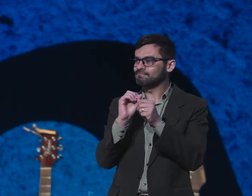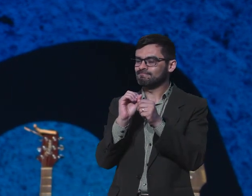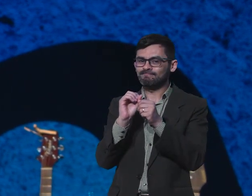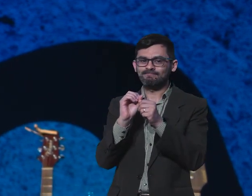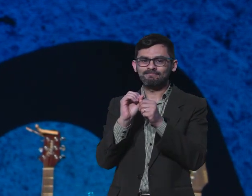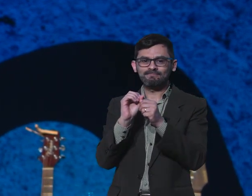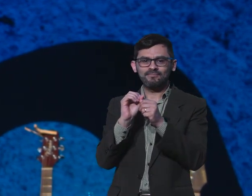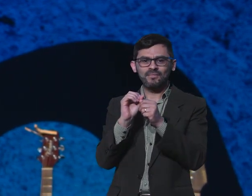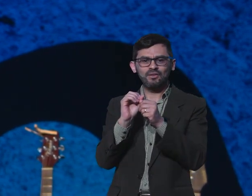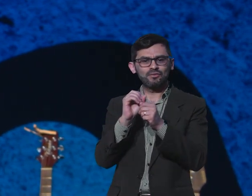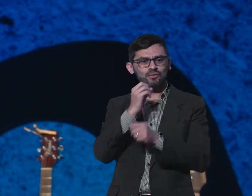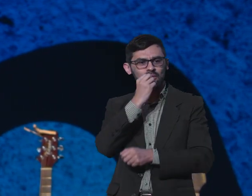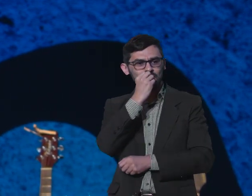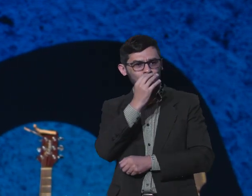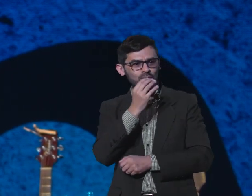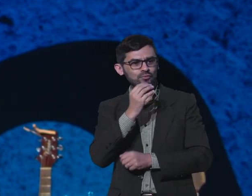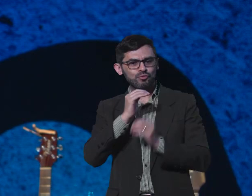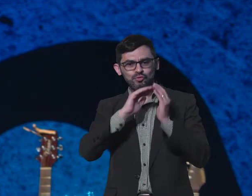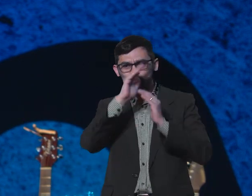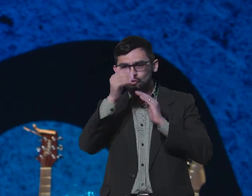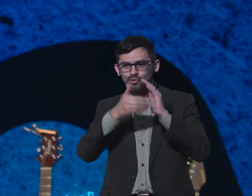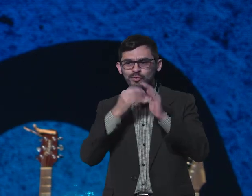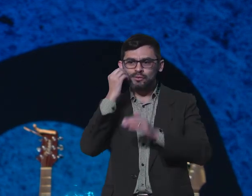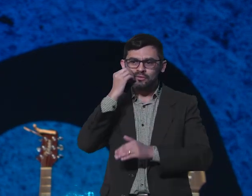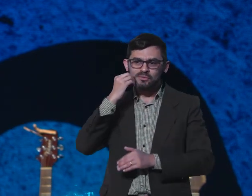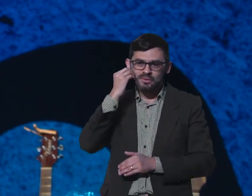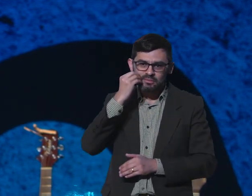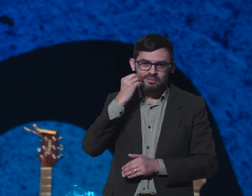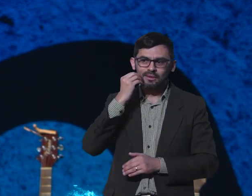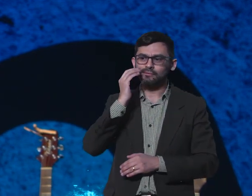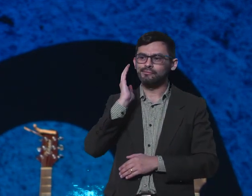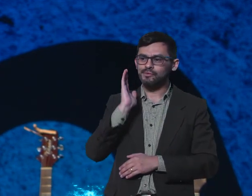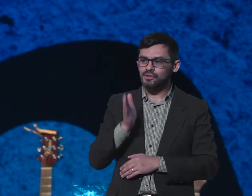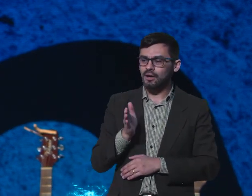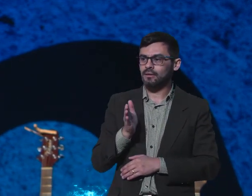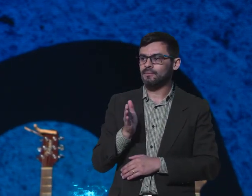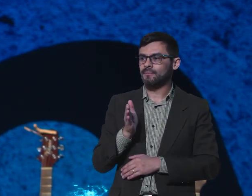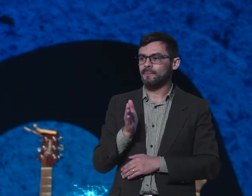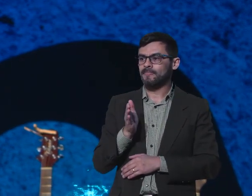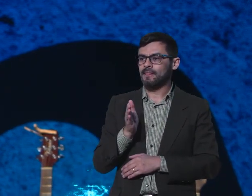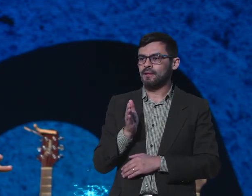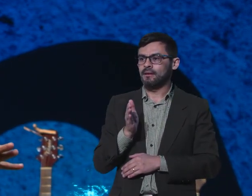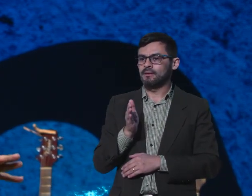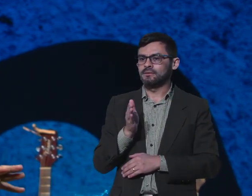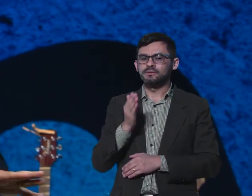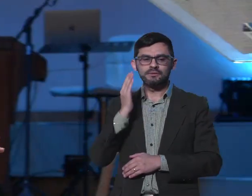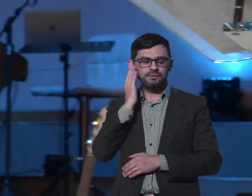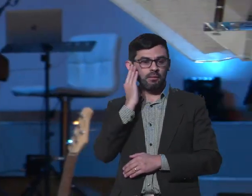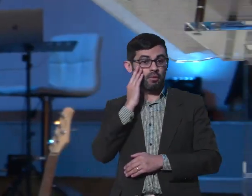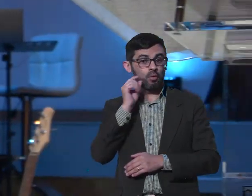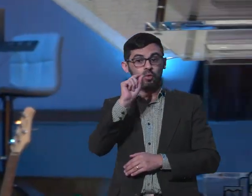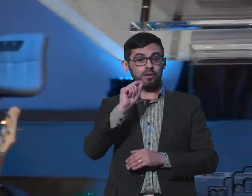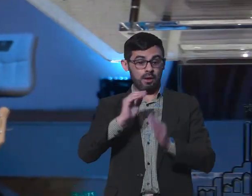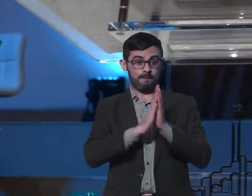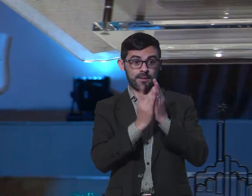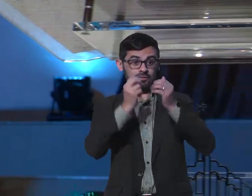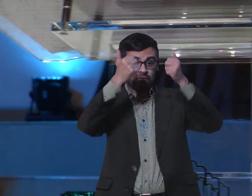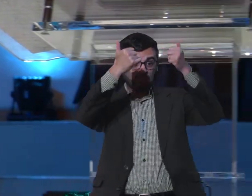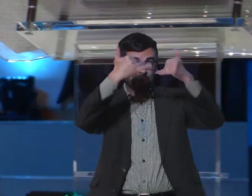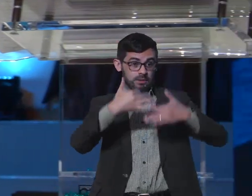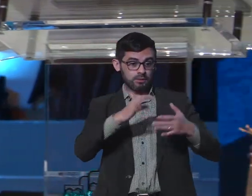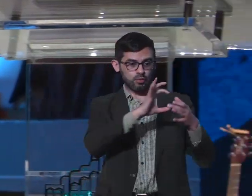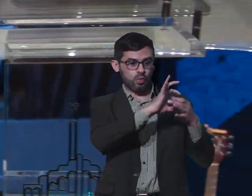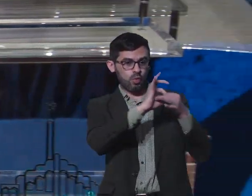Será que valeu a pena? A palavra, primeiro conceito bíblico para tempo, nesse